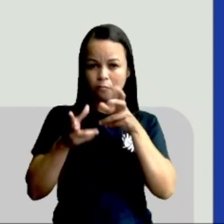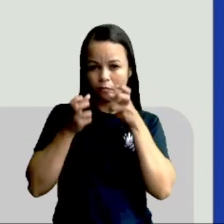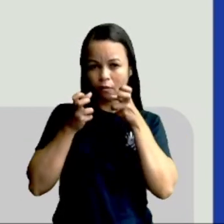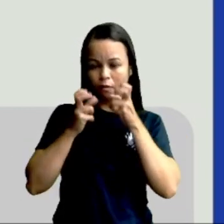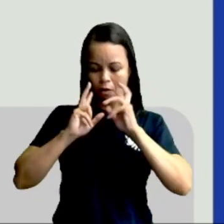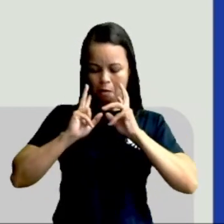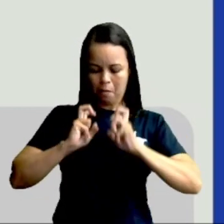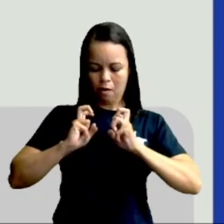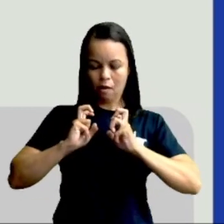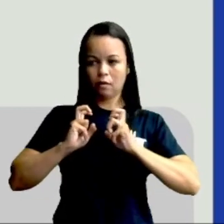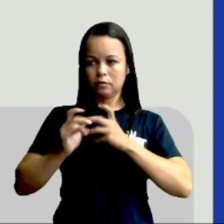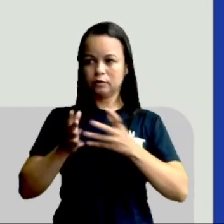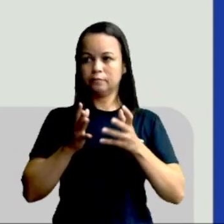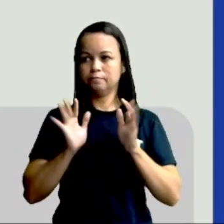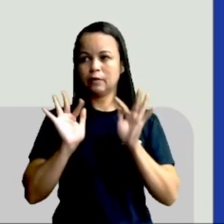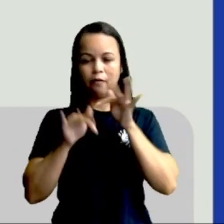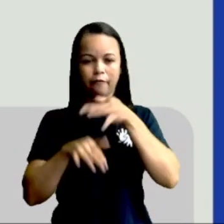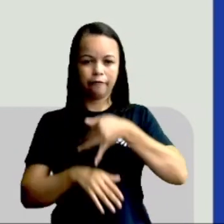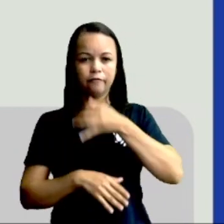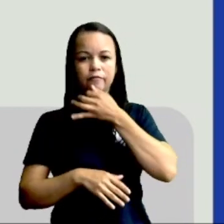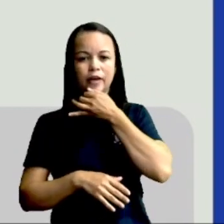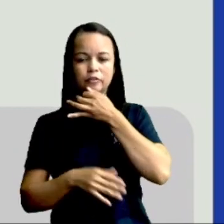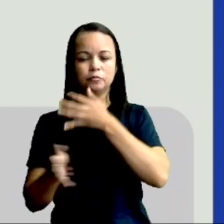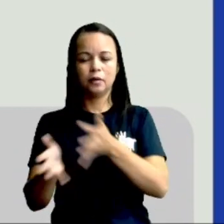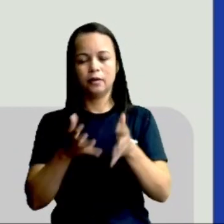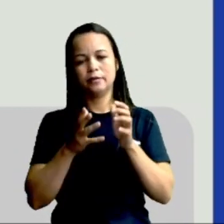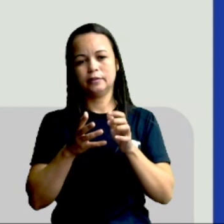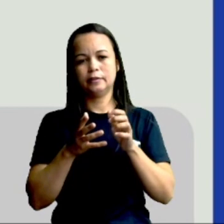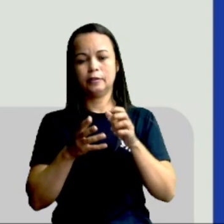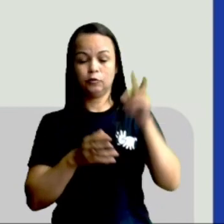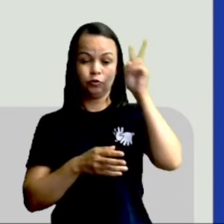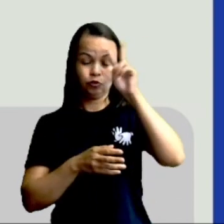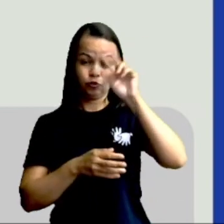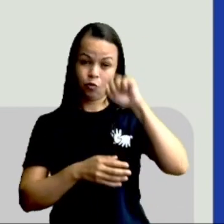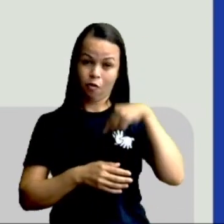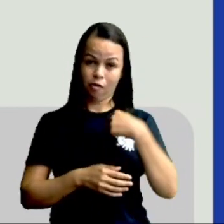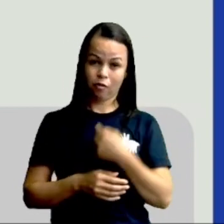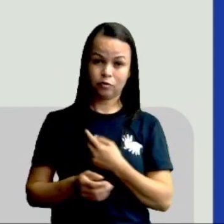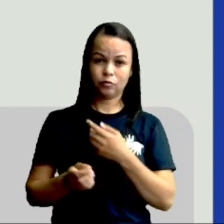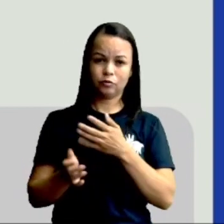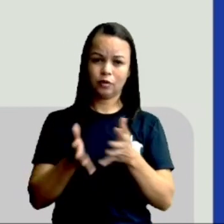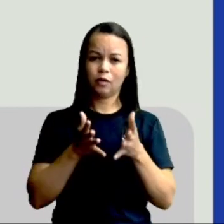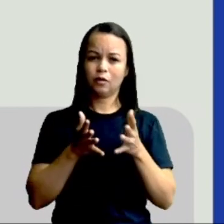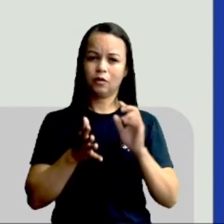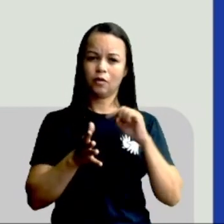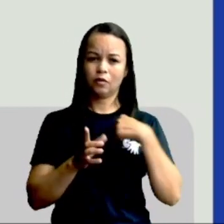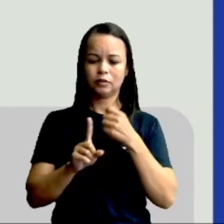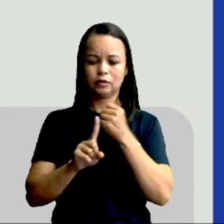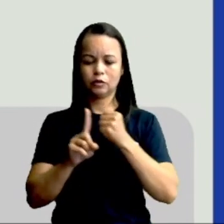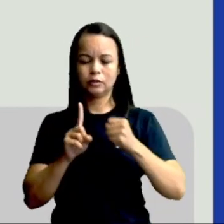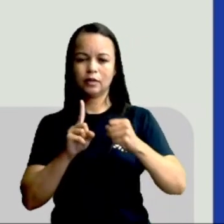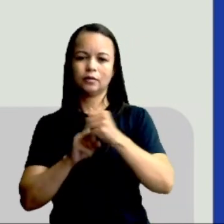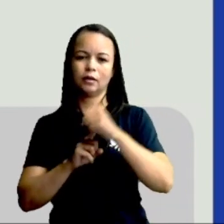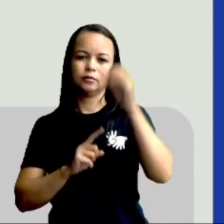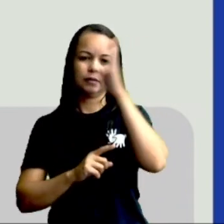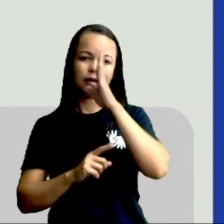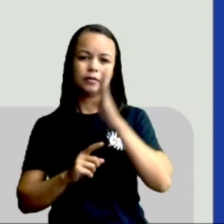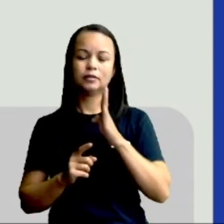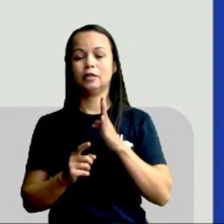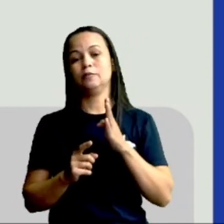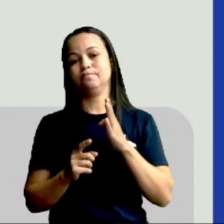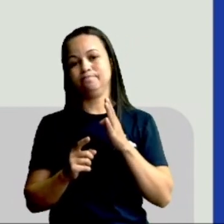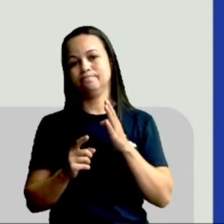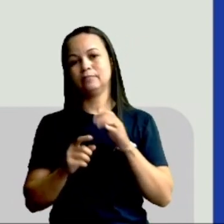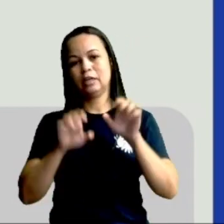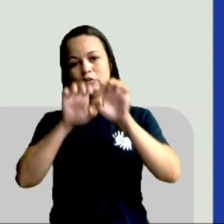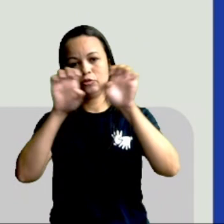né? Às vezes, infelizmente, né, diante do nosso histórico, na nossa sociedade brasileira,